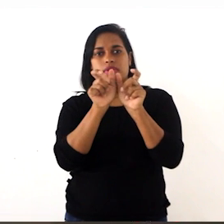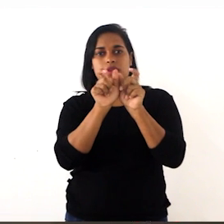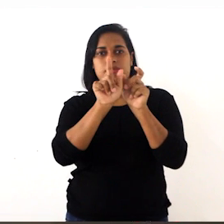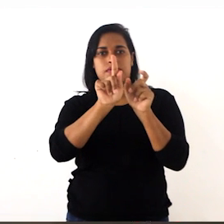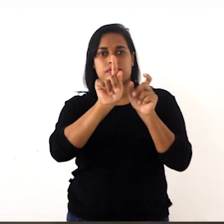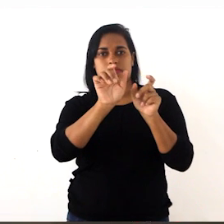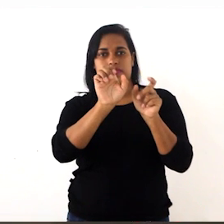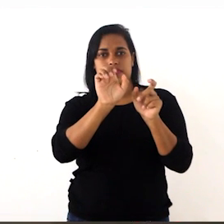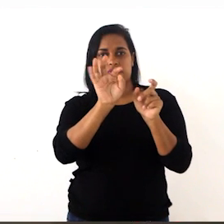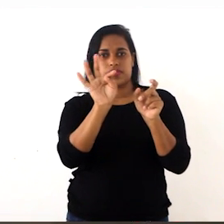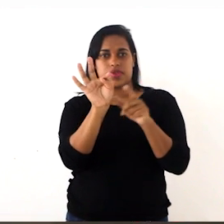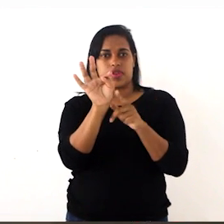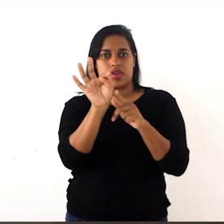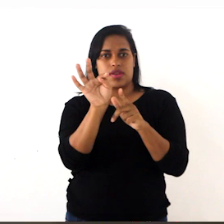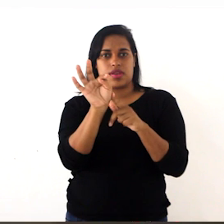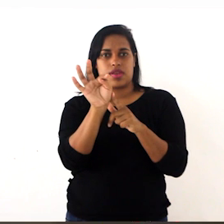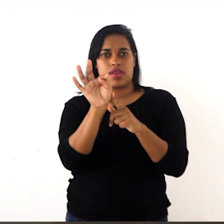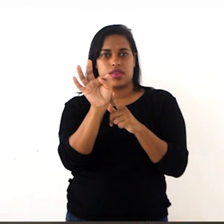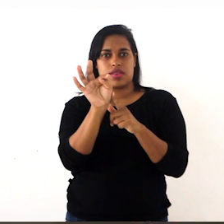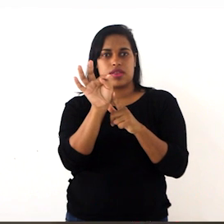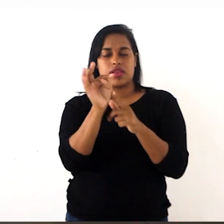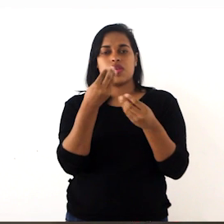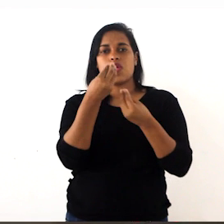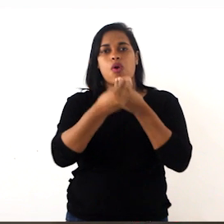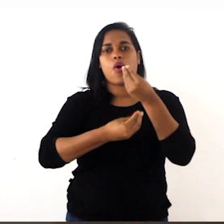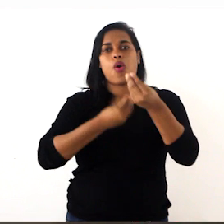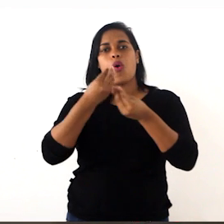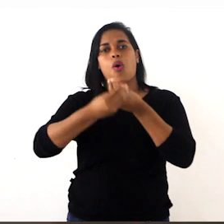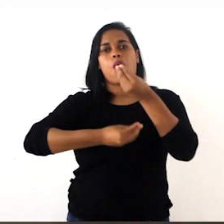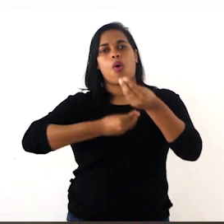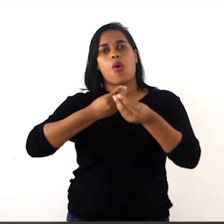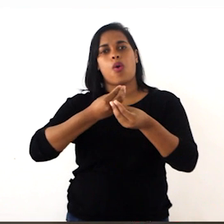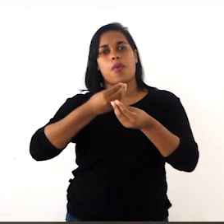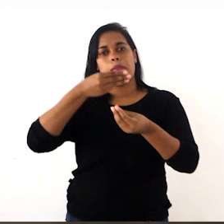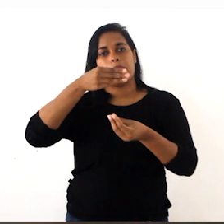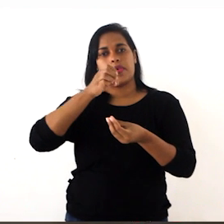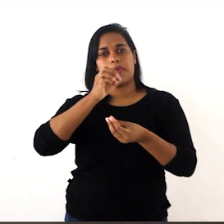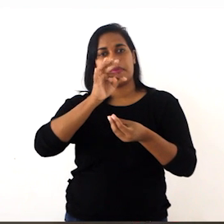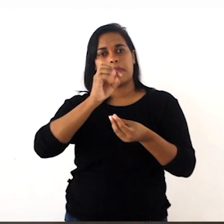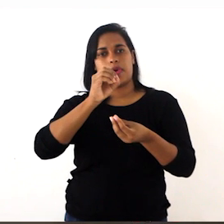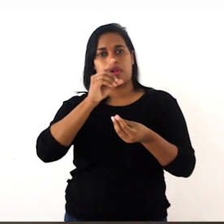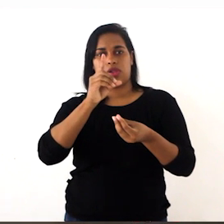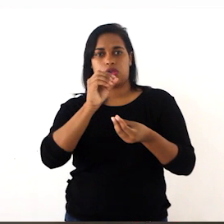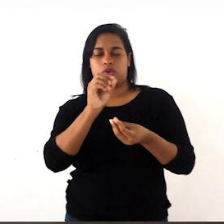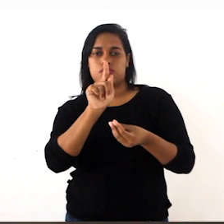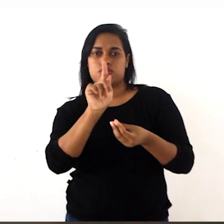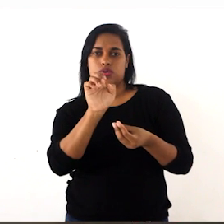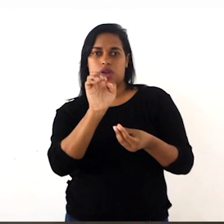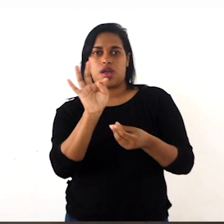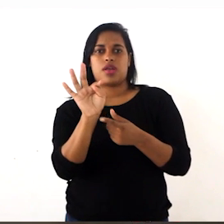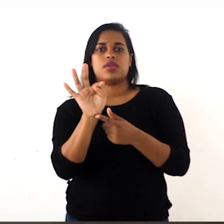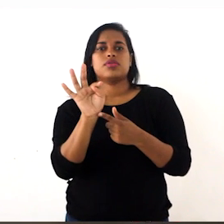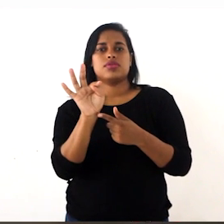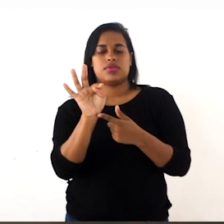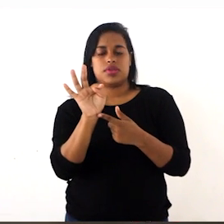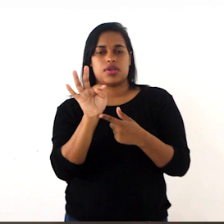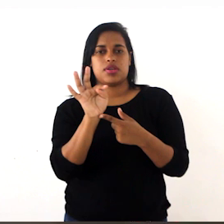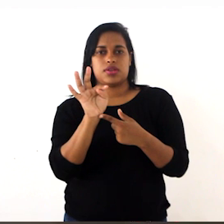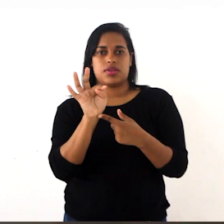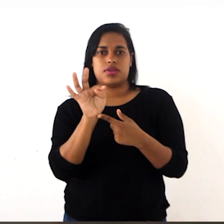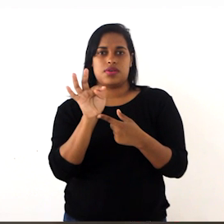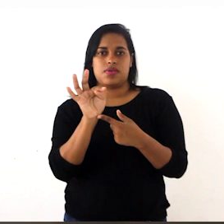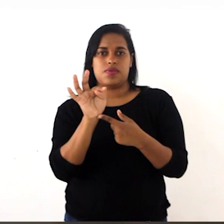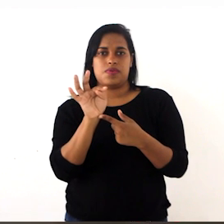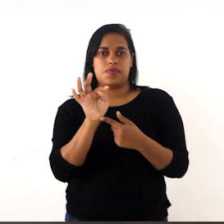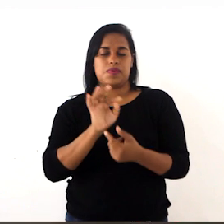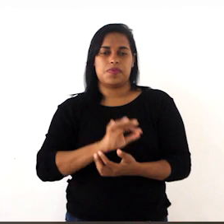get. Aí eu vou mostrar para vocês como enviar pelo método get. Vamos trocar aqui de